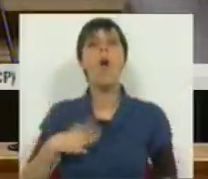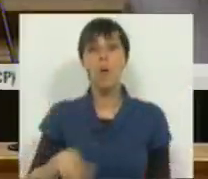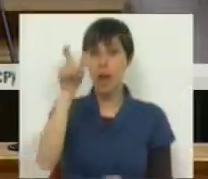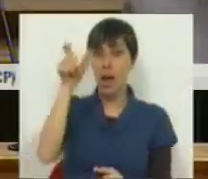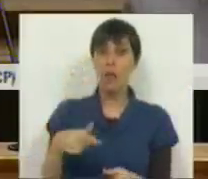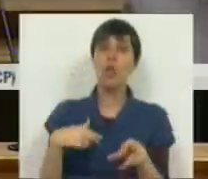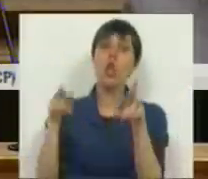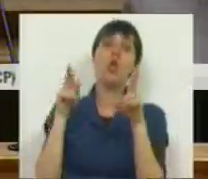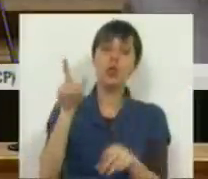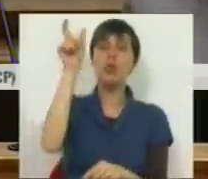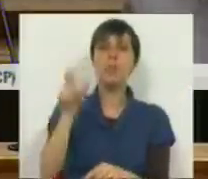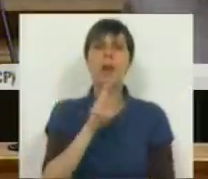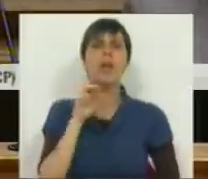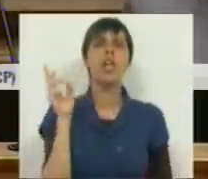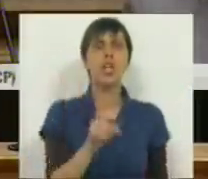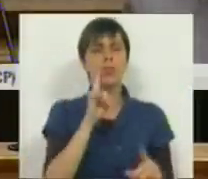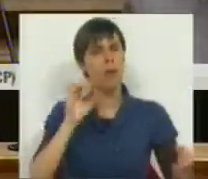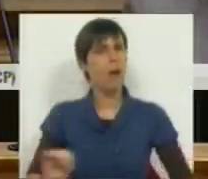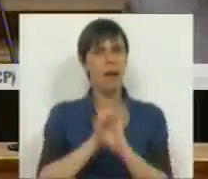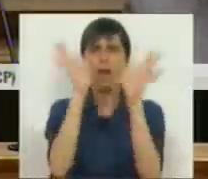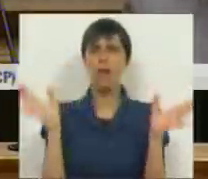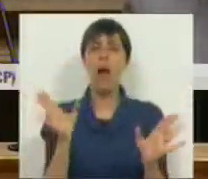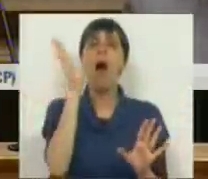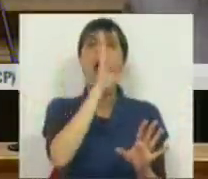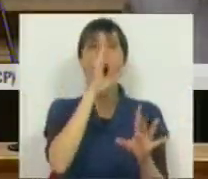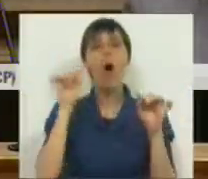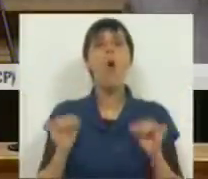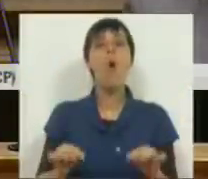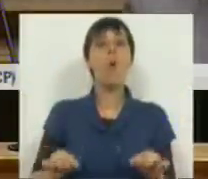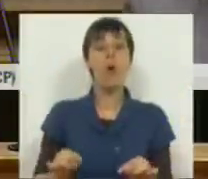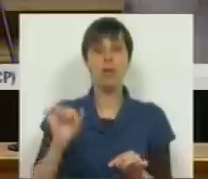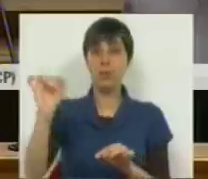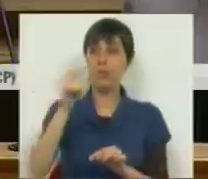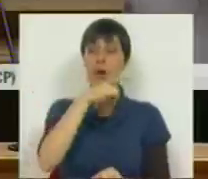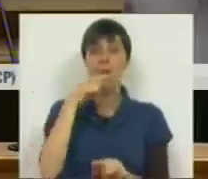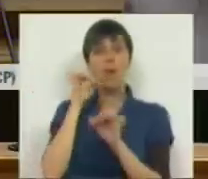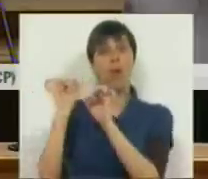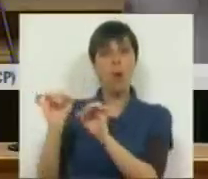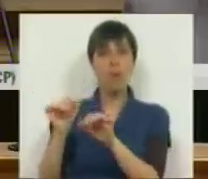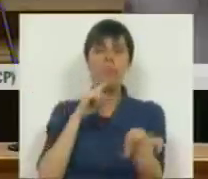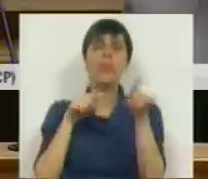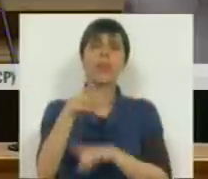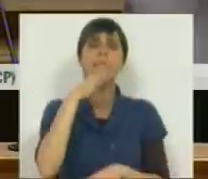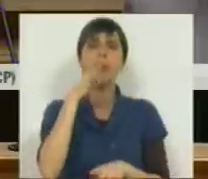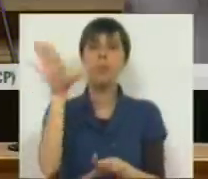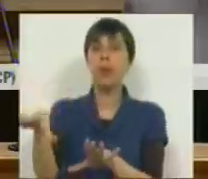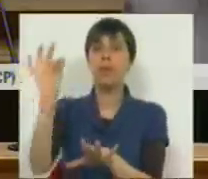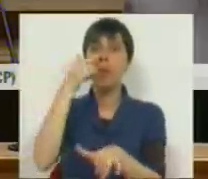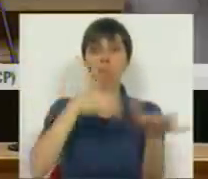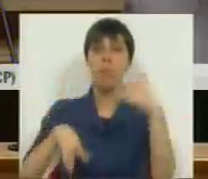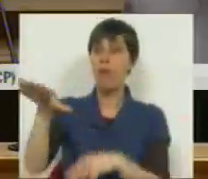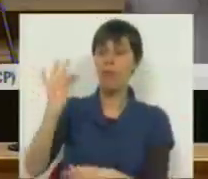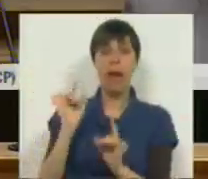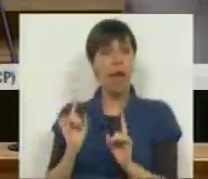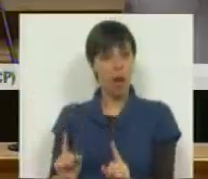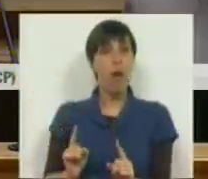si e que eu espero de si é uma resposta muito clara. É se hoje o seu compromisso como deputado eleito pelo povo